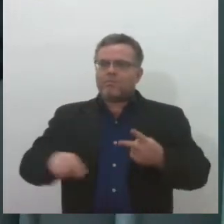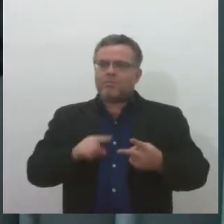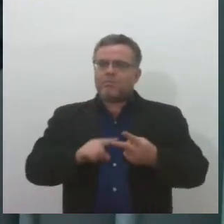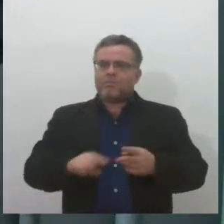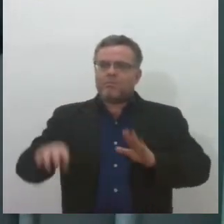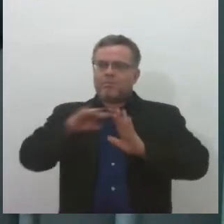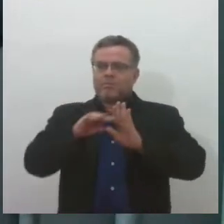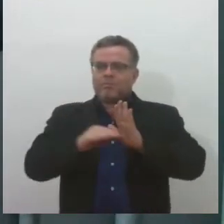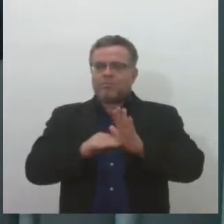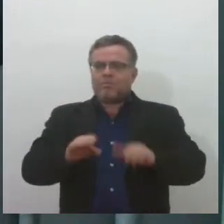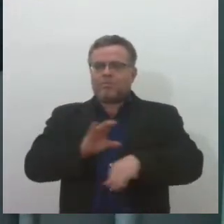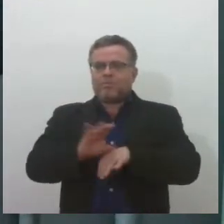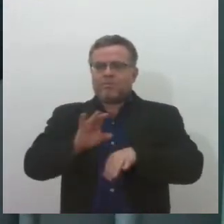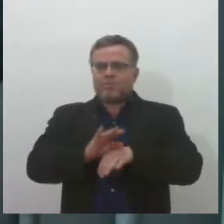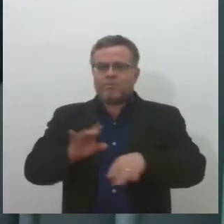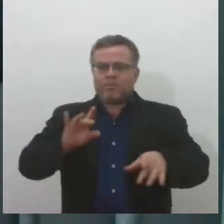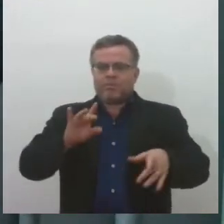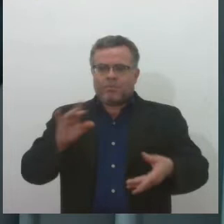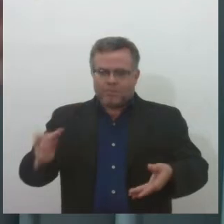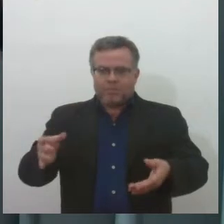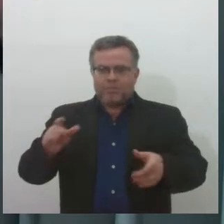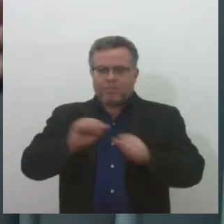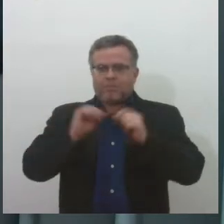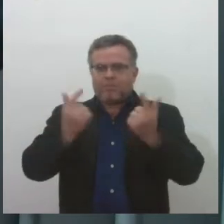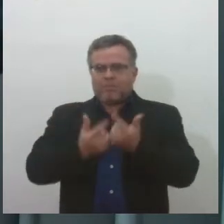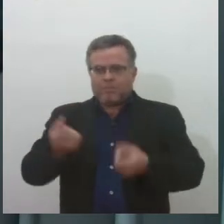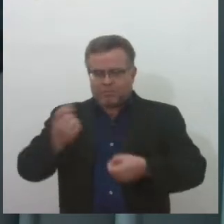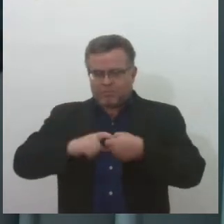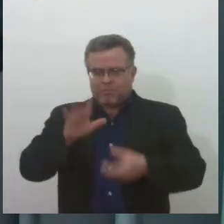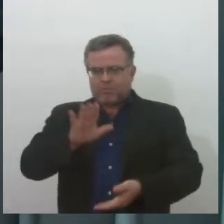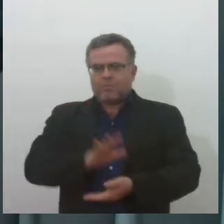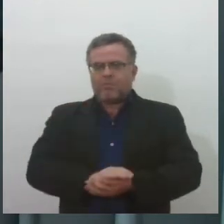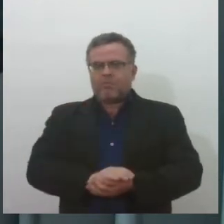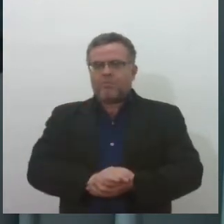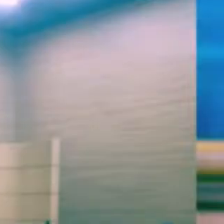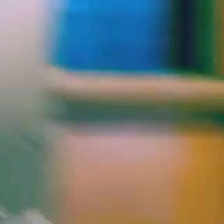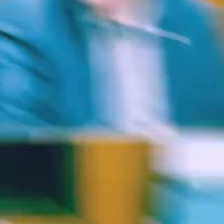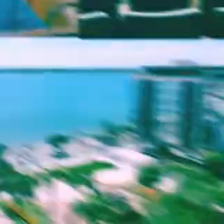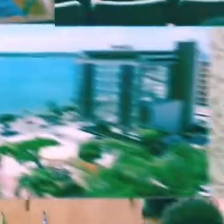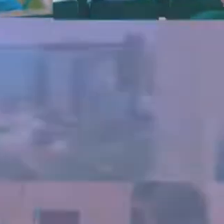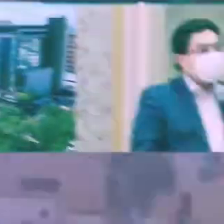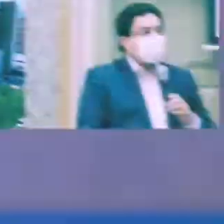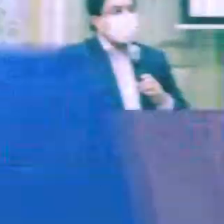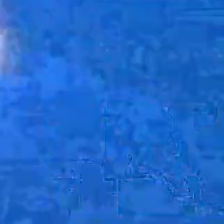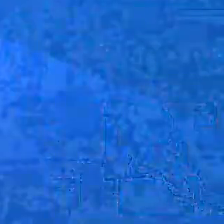programação de cursos da escola do Legislativo Estadual a gente volta já é